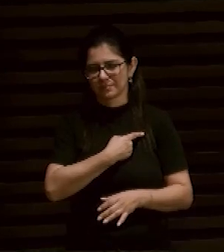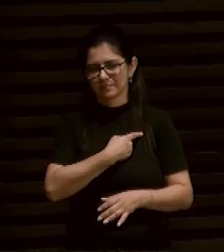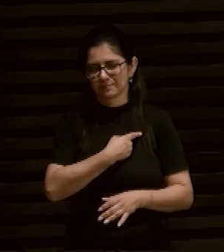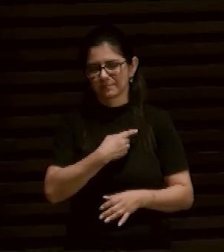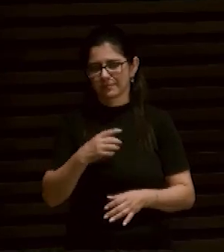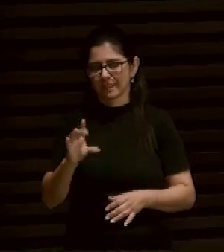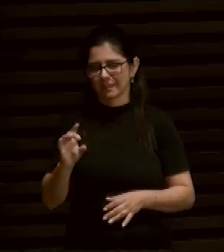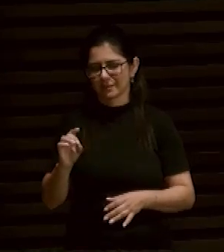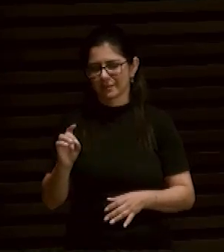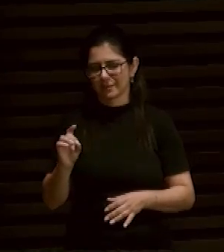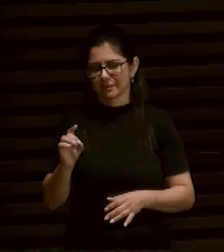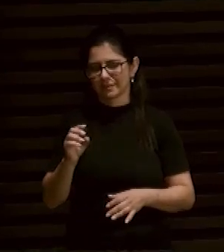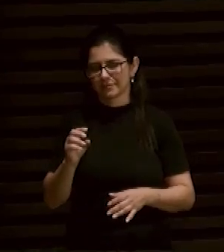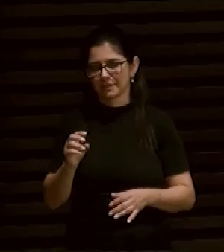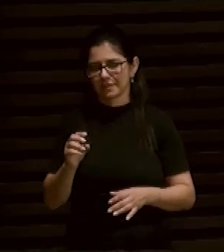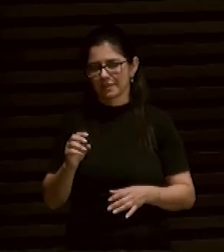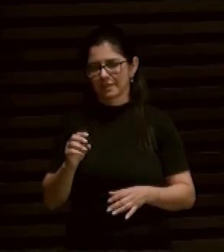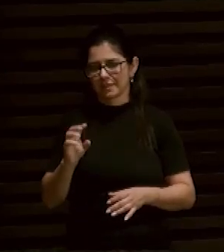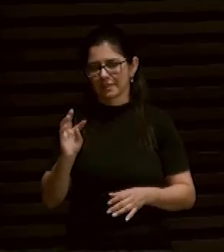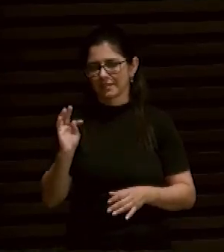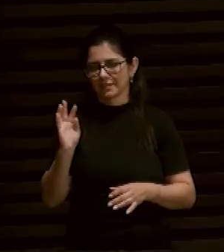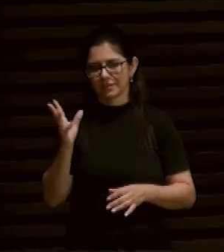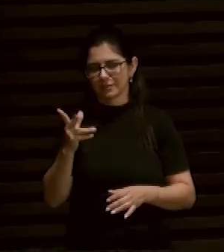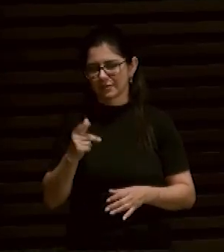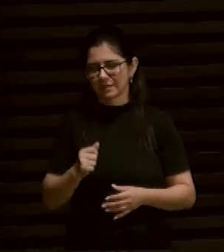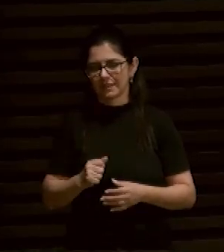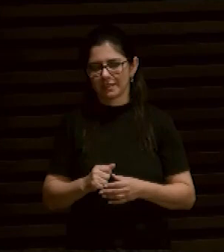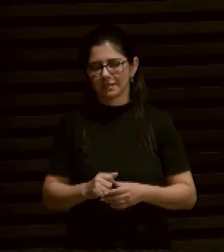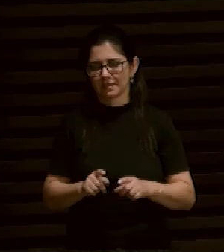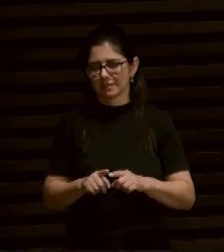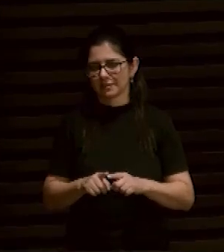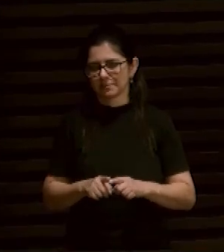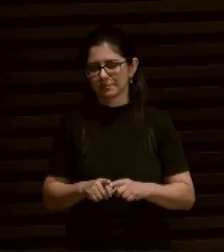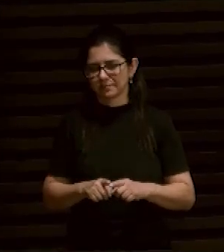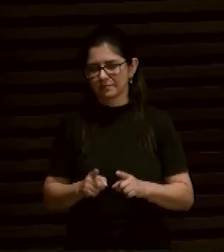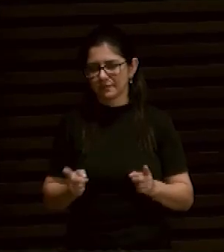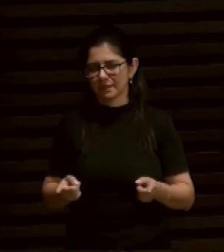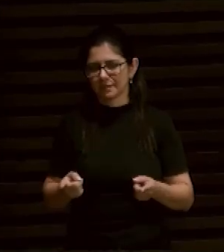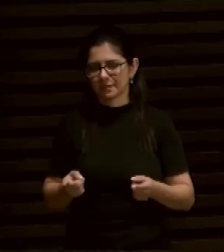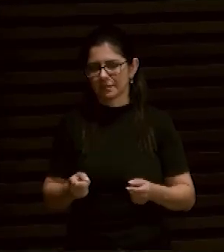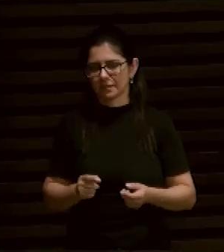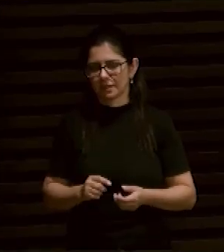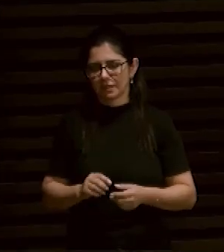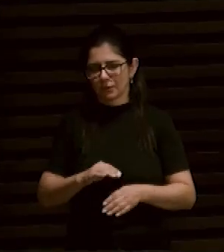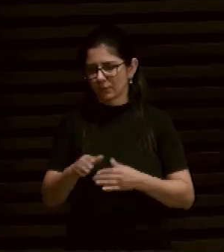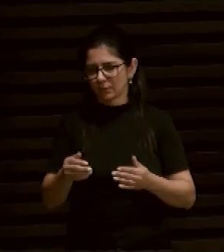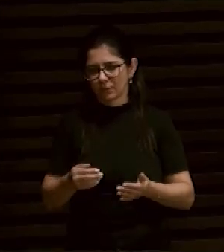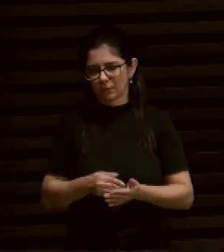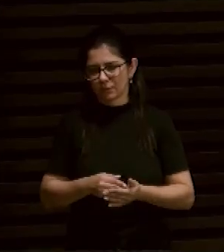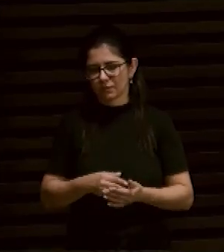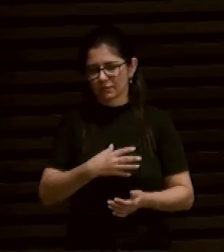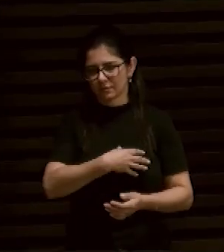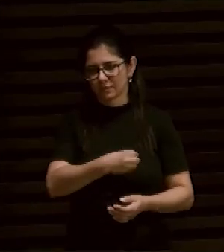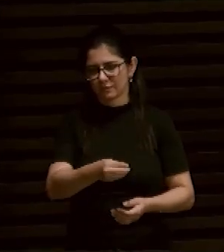que o Evangelho nos traz, mas que nós não enxerguemos o Teu Filho. Mas, Pai, em tudo que fizermos,